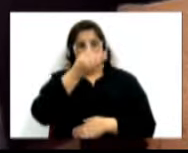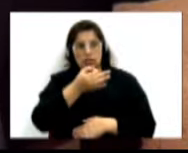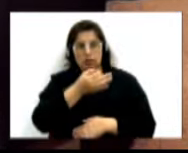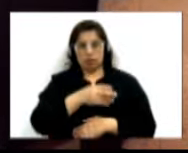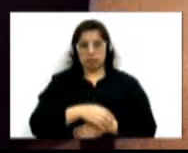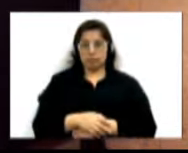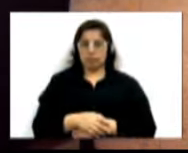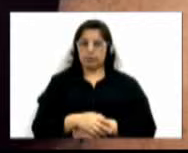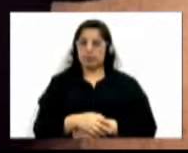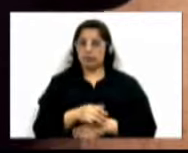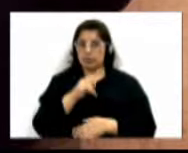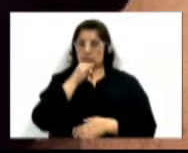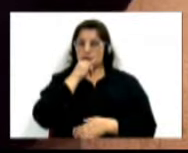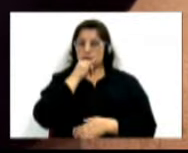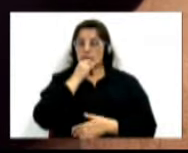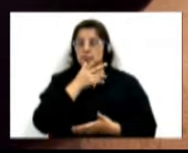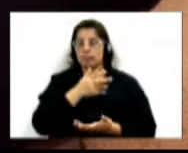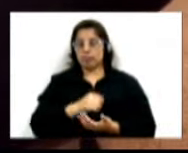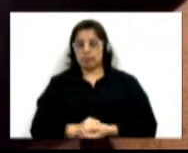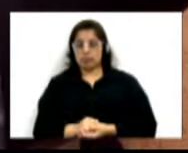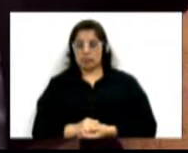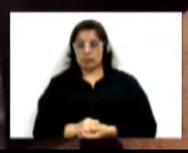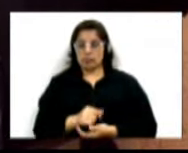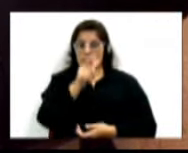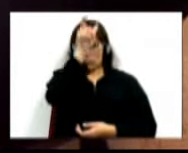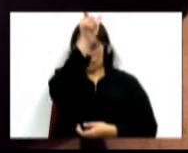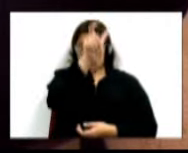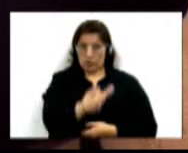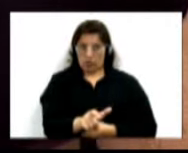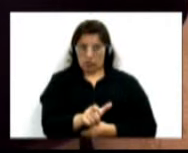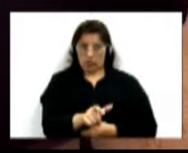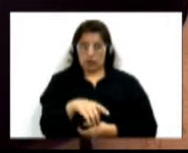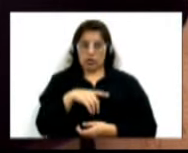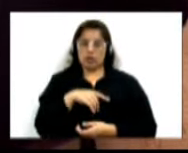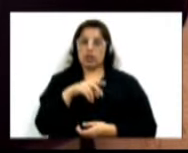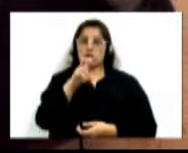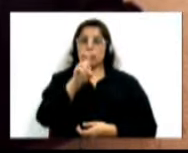55 processos na justiça por não cumprir a lei.